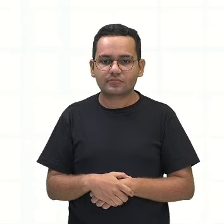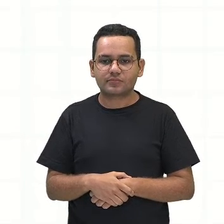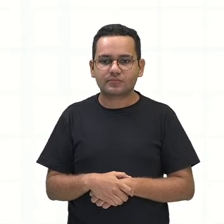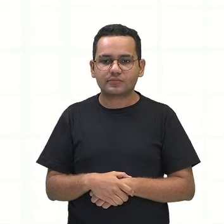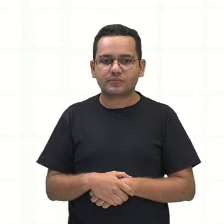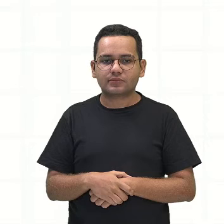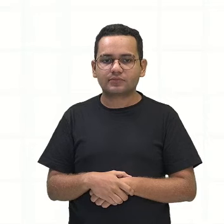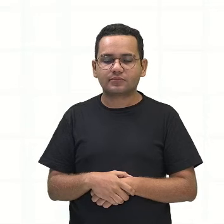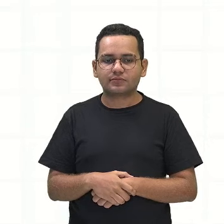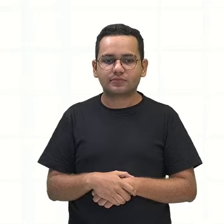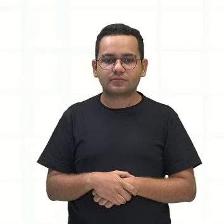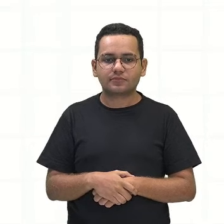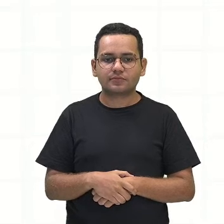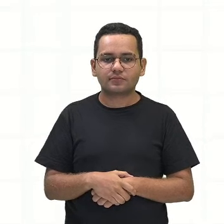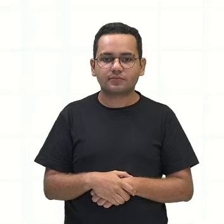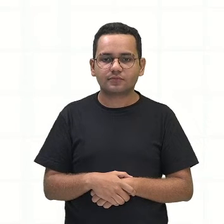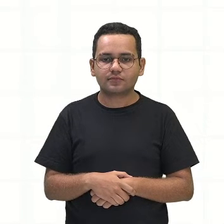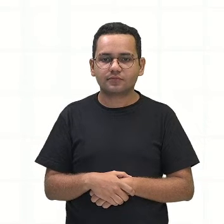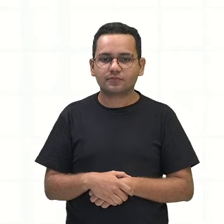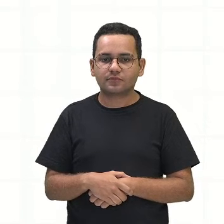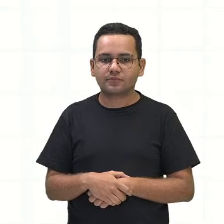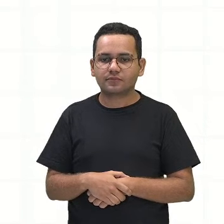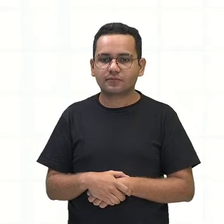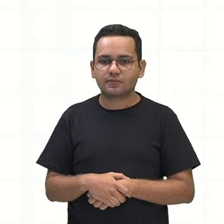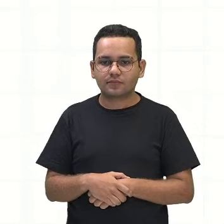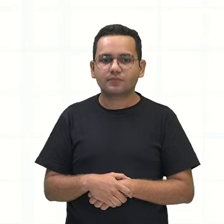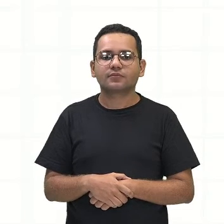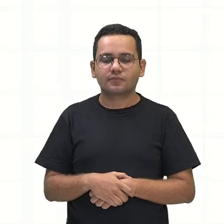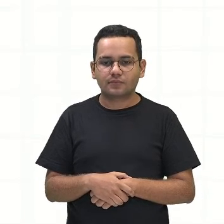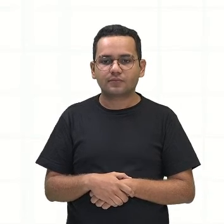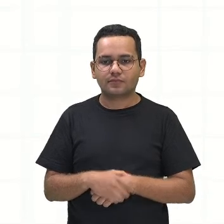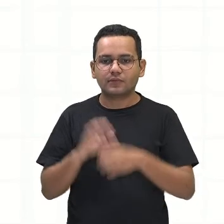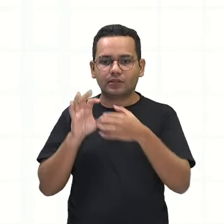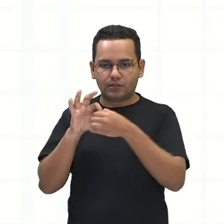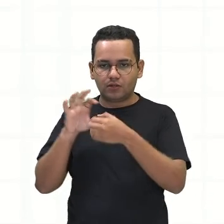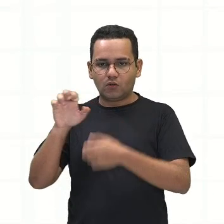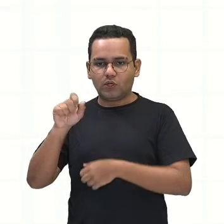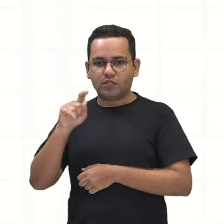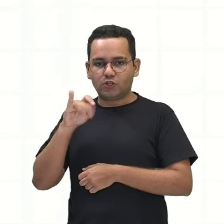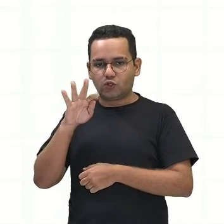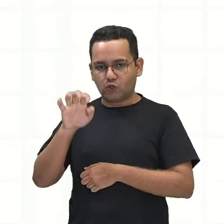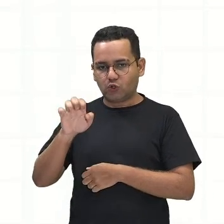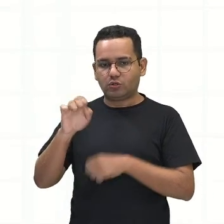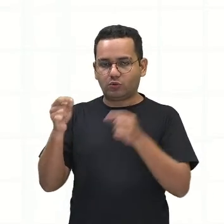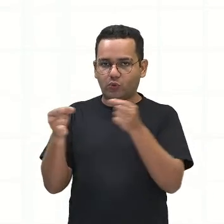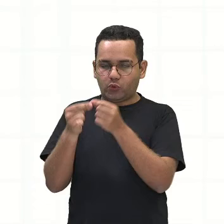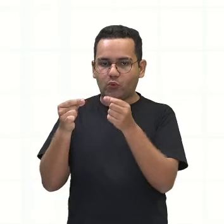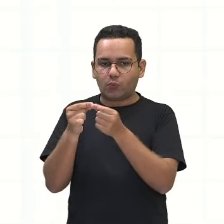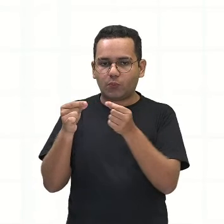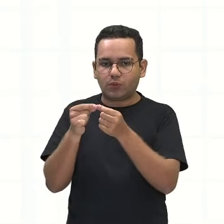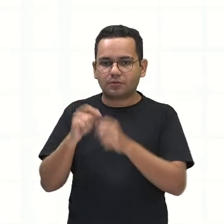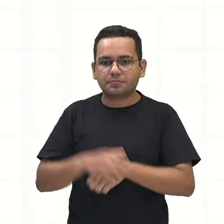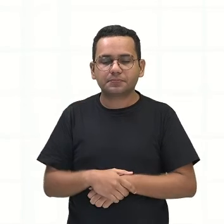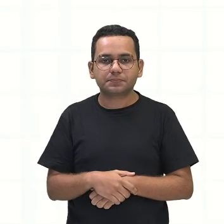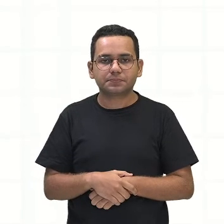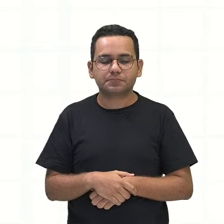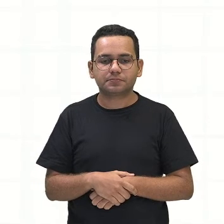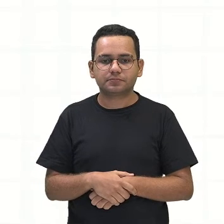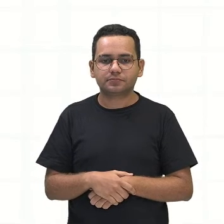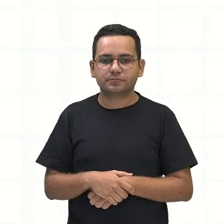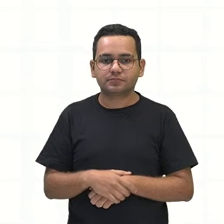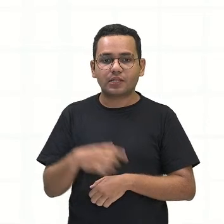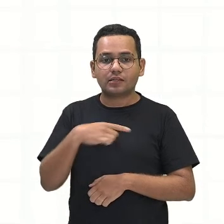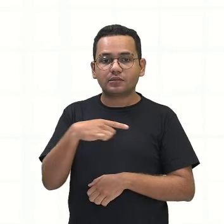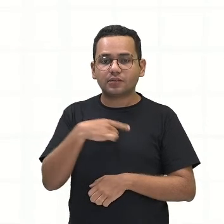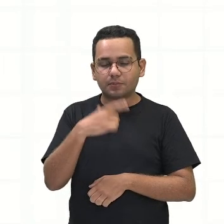essa estrutura é denominada de pistila e vai compor o gineceu. E nós temos aí o ciclo, né, de